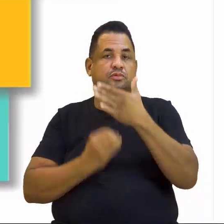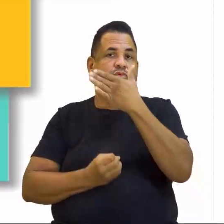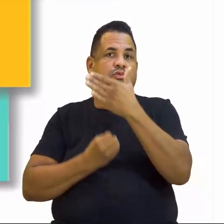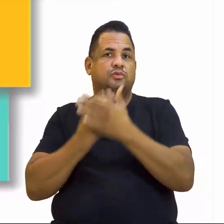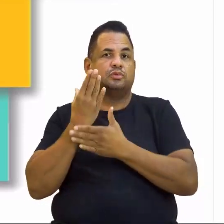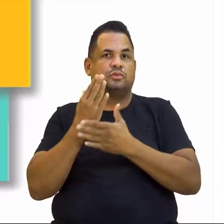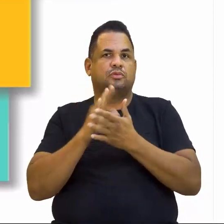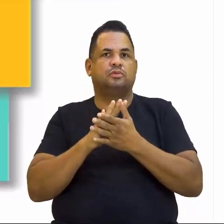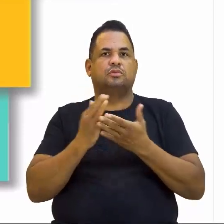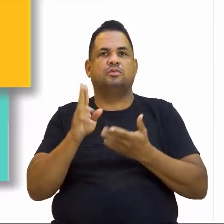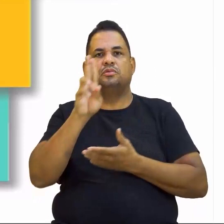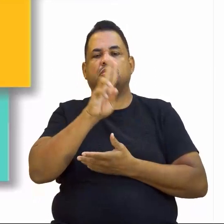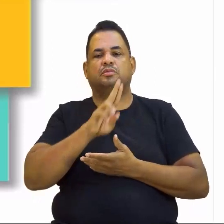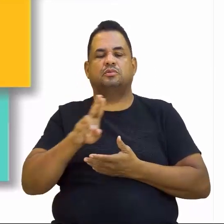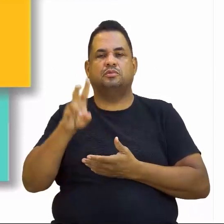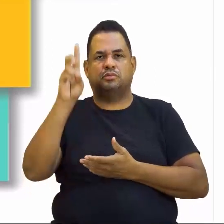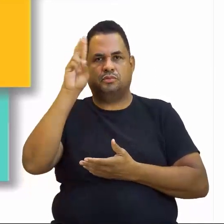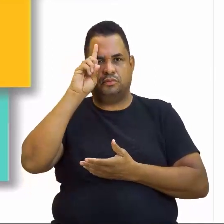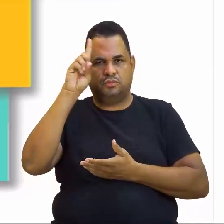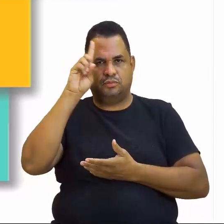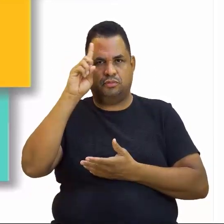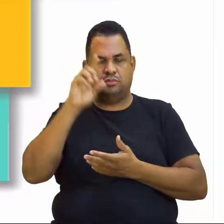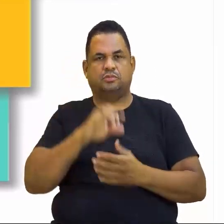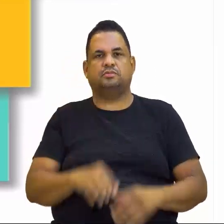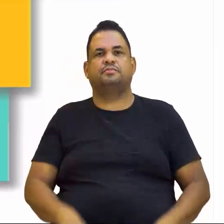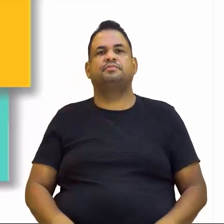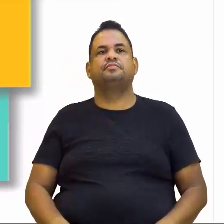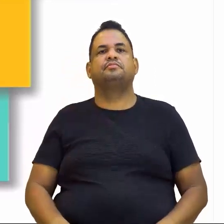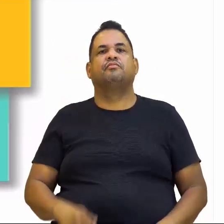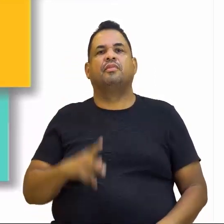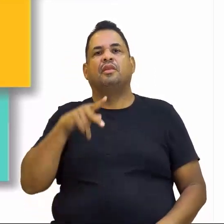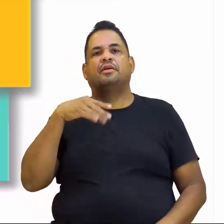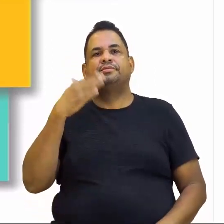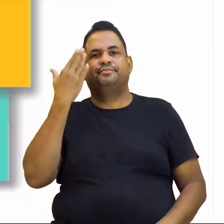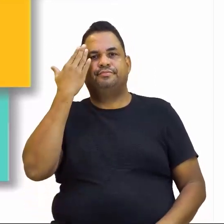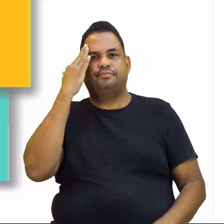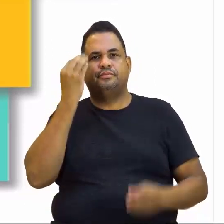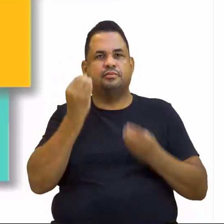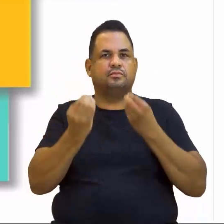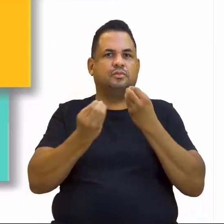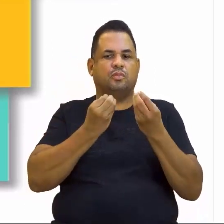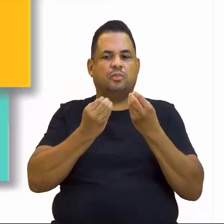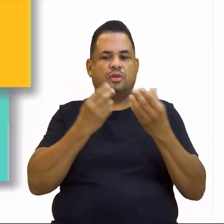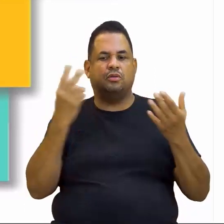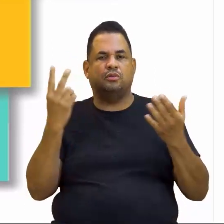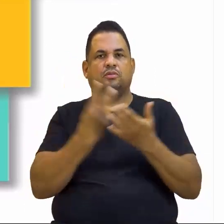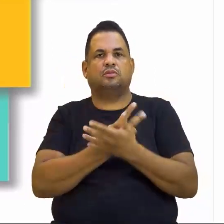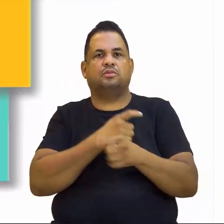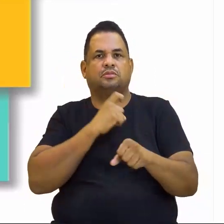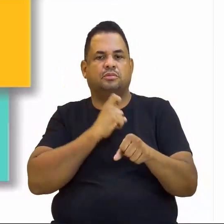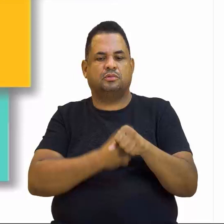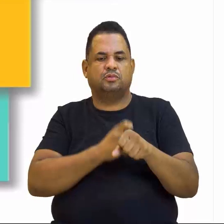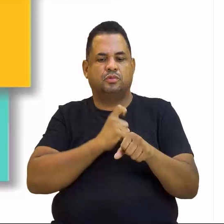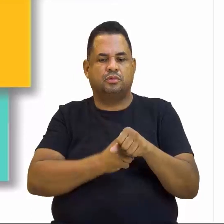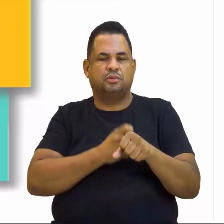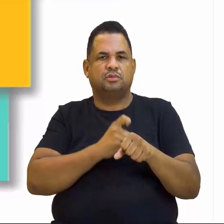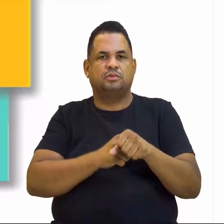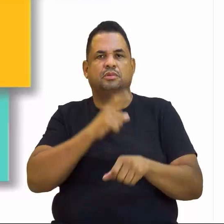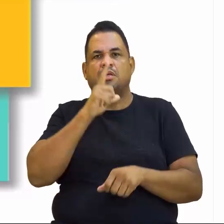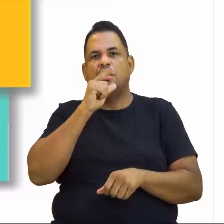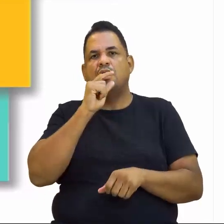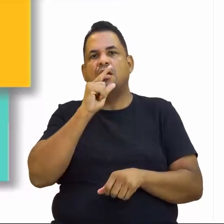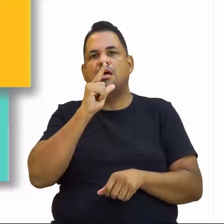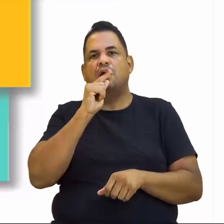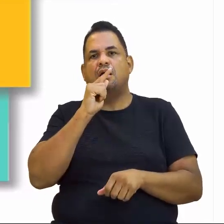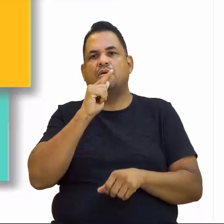e o uso dele no nosso cotidiano. Vamos entender como que funciona a dureza da água